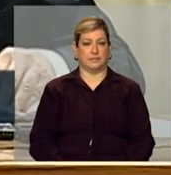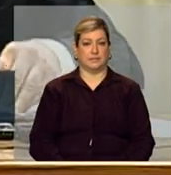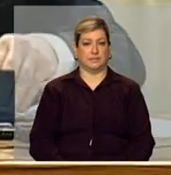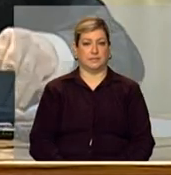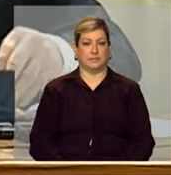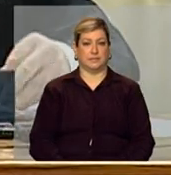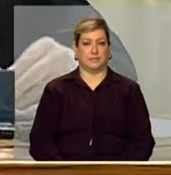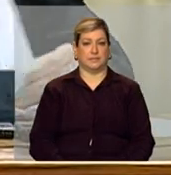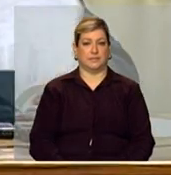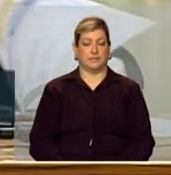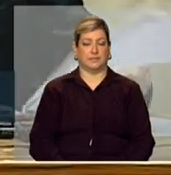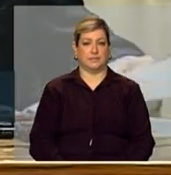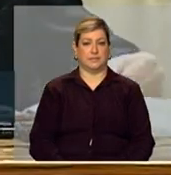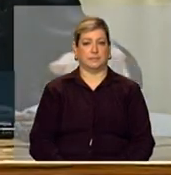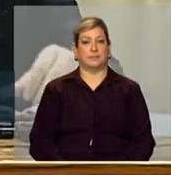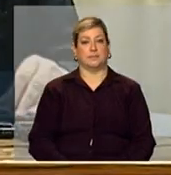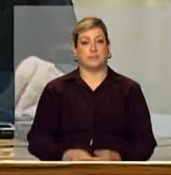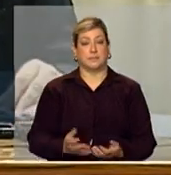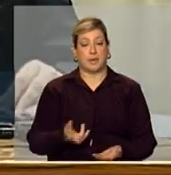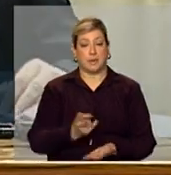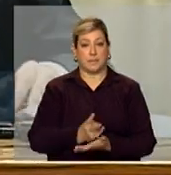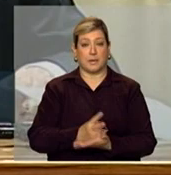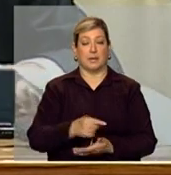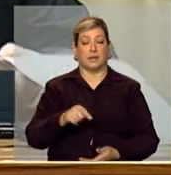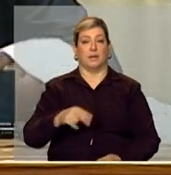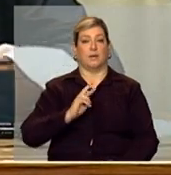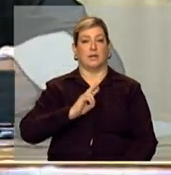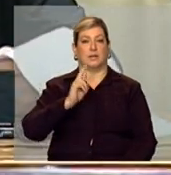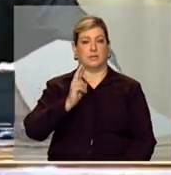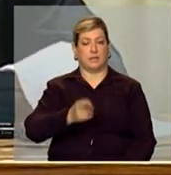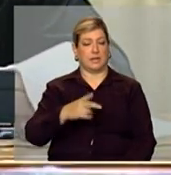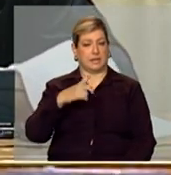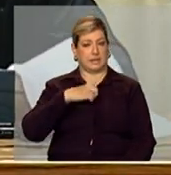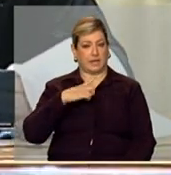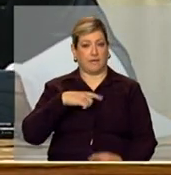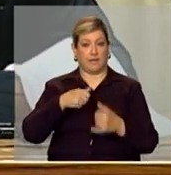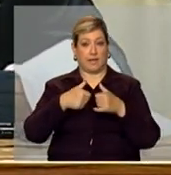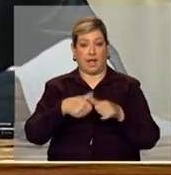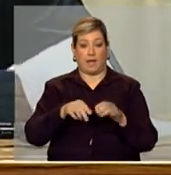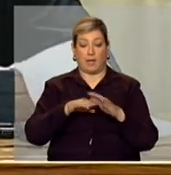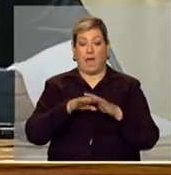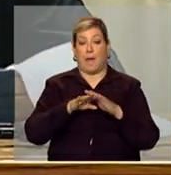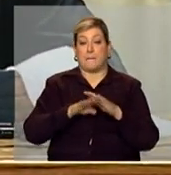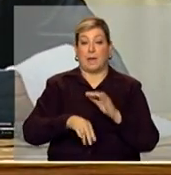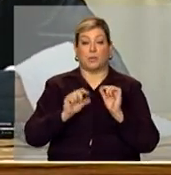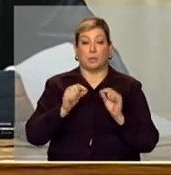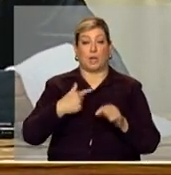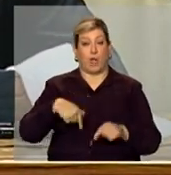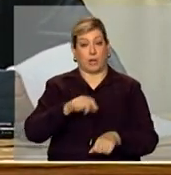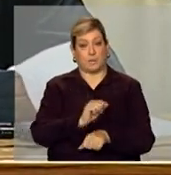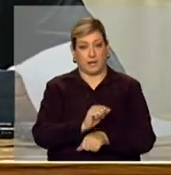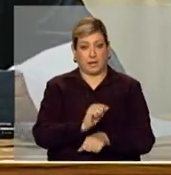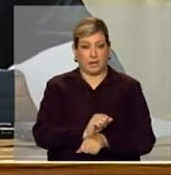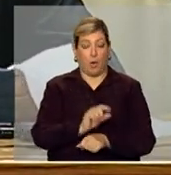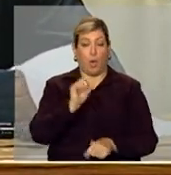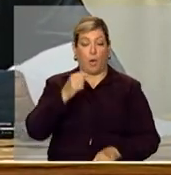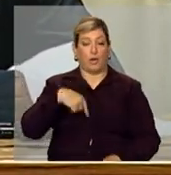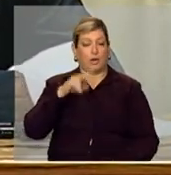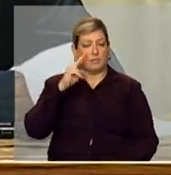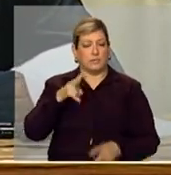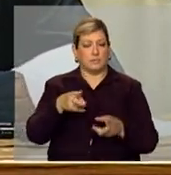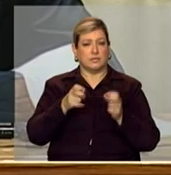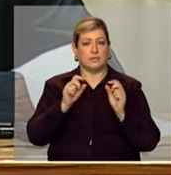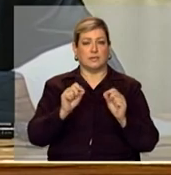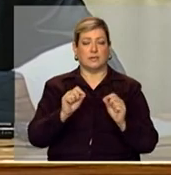eh embora o resultado tenha ficado abaixo das expectativas o que nós observamos é que